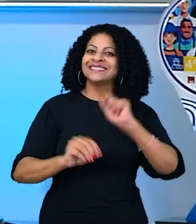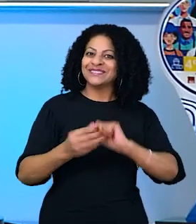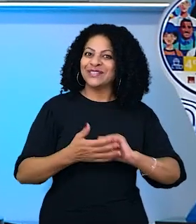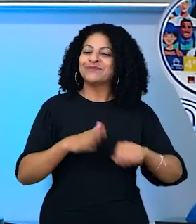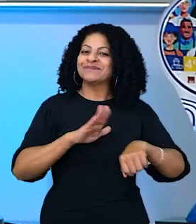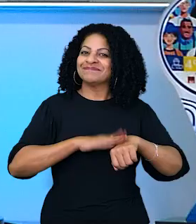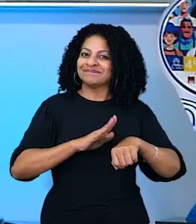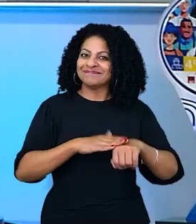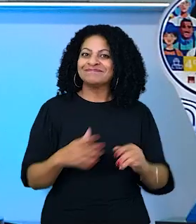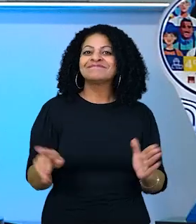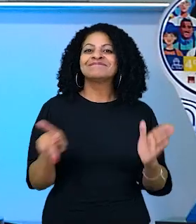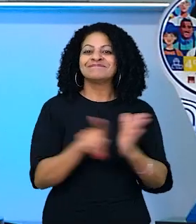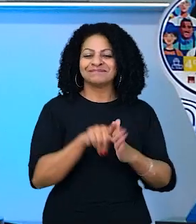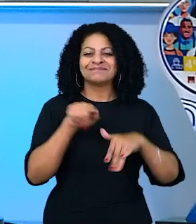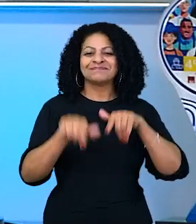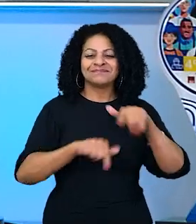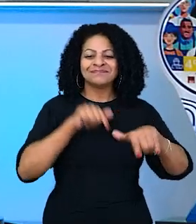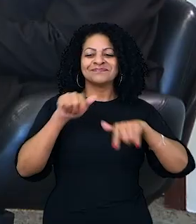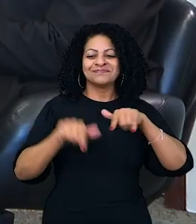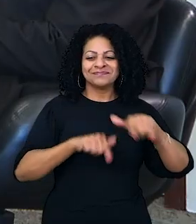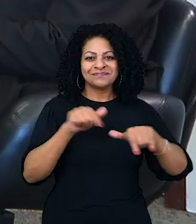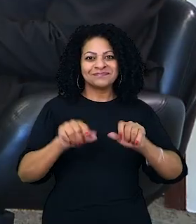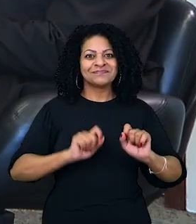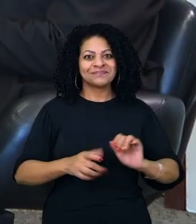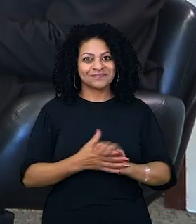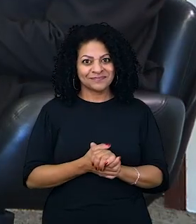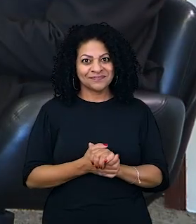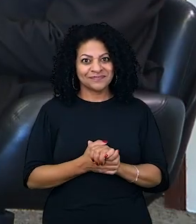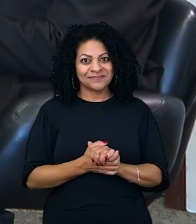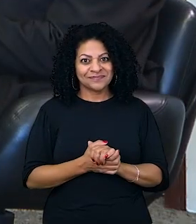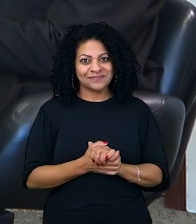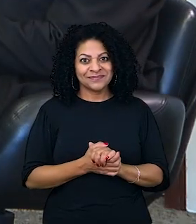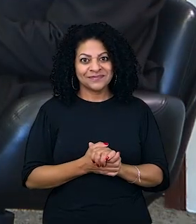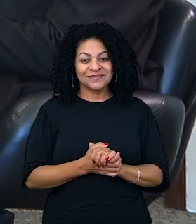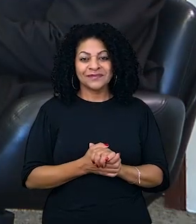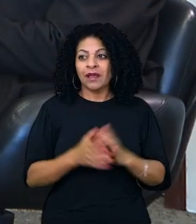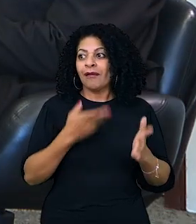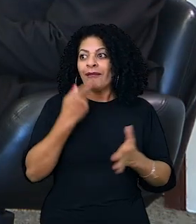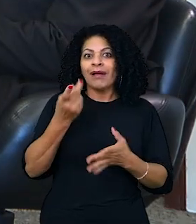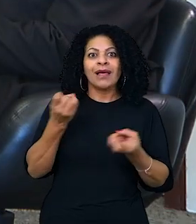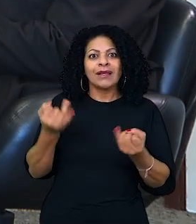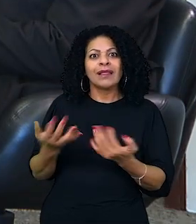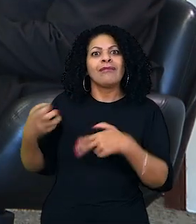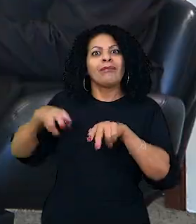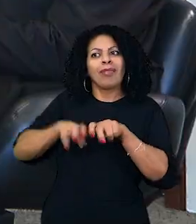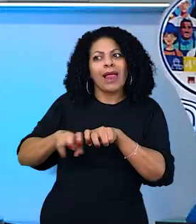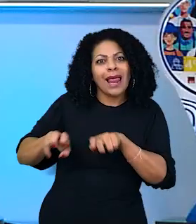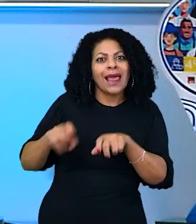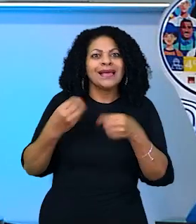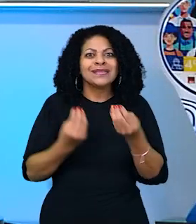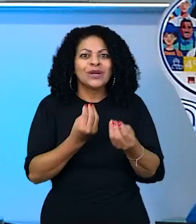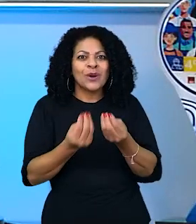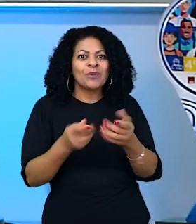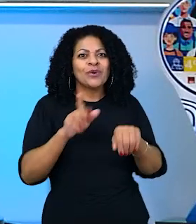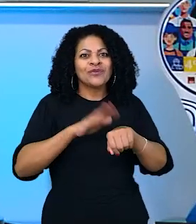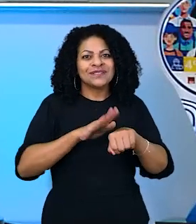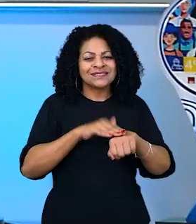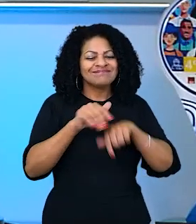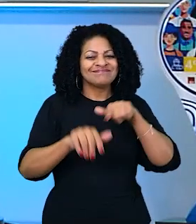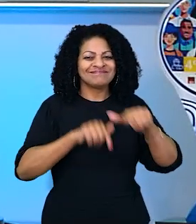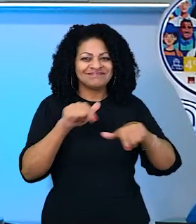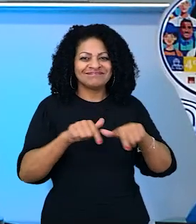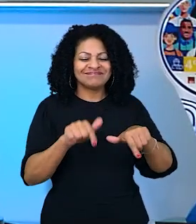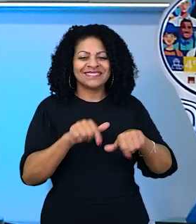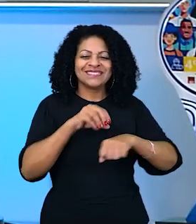matizes, os próprios trabalhadores. Eu acho sempre nada de nós sem nós, né, sem falar deles, sem estar com eles presentes. Eu sempre penso que quando a gente fala em